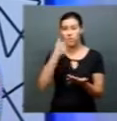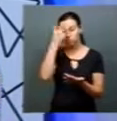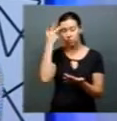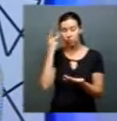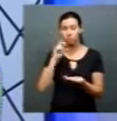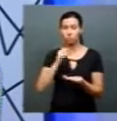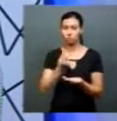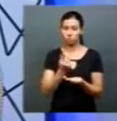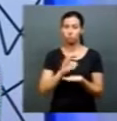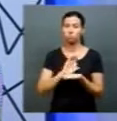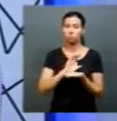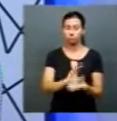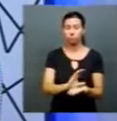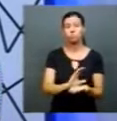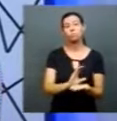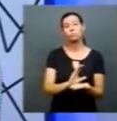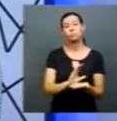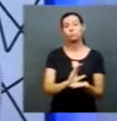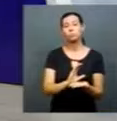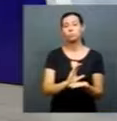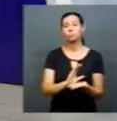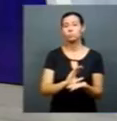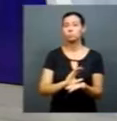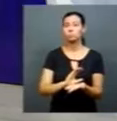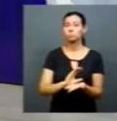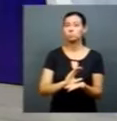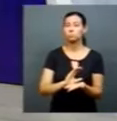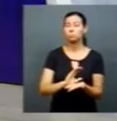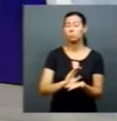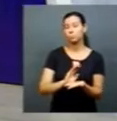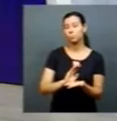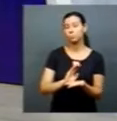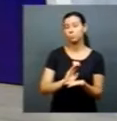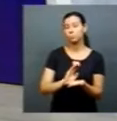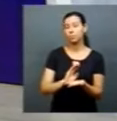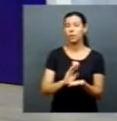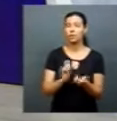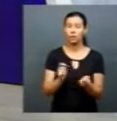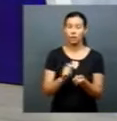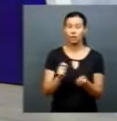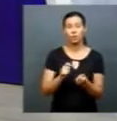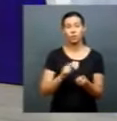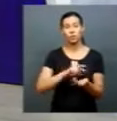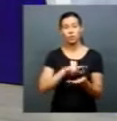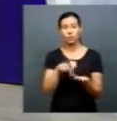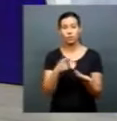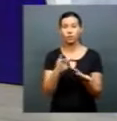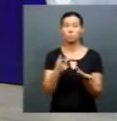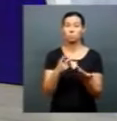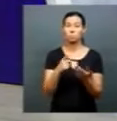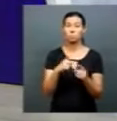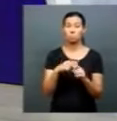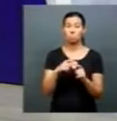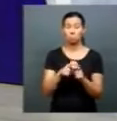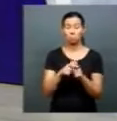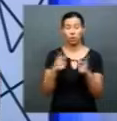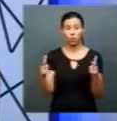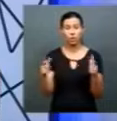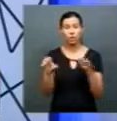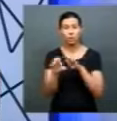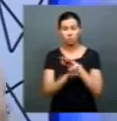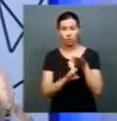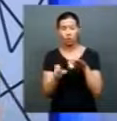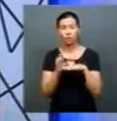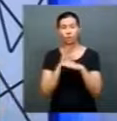porque se consegue taxas melhores. Normalmente são empresários. Sim, tem várias fontes, né, mas realmente são empresários interessados em entrar num